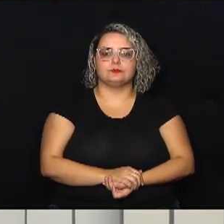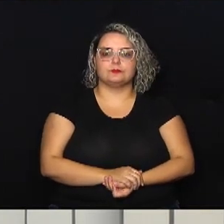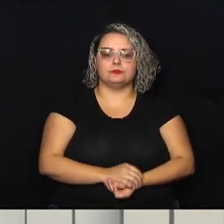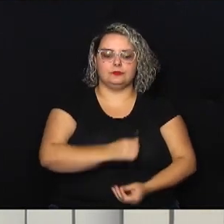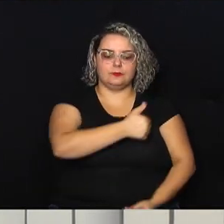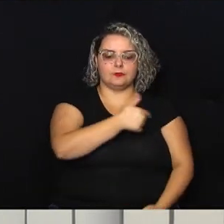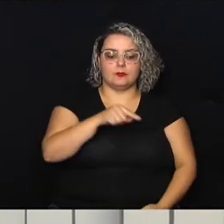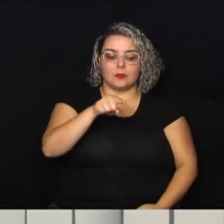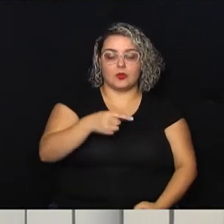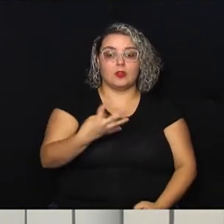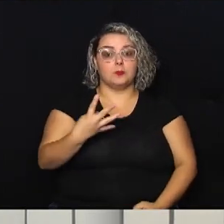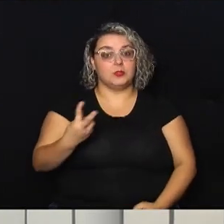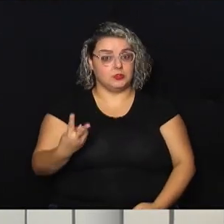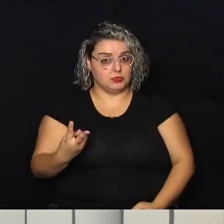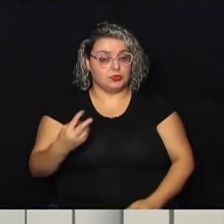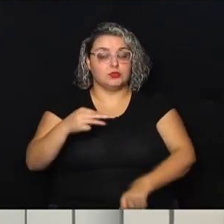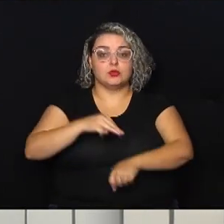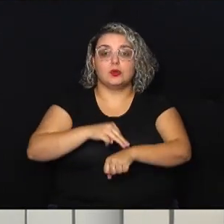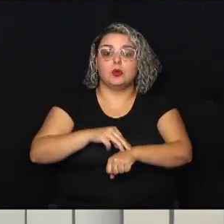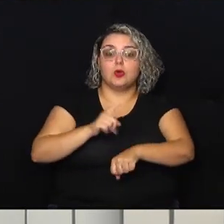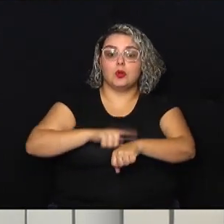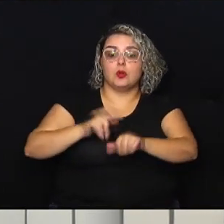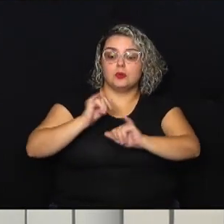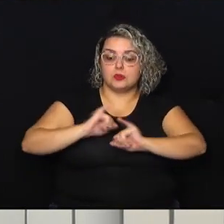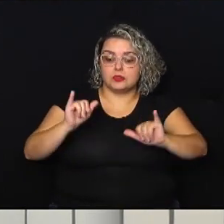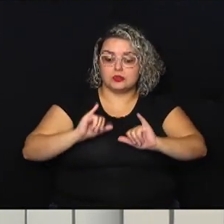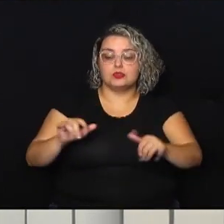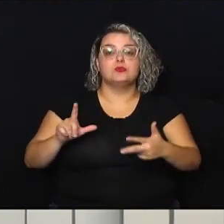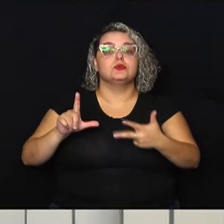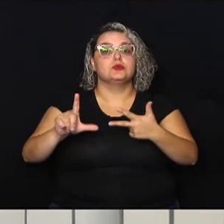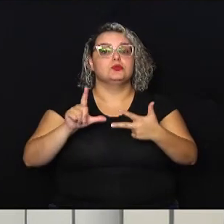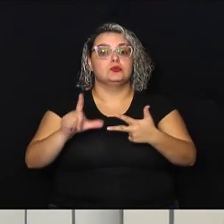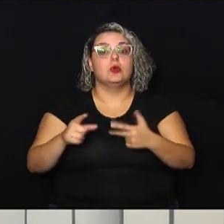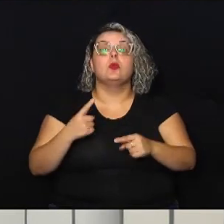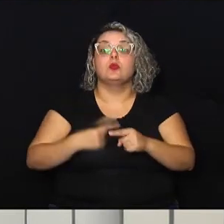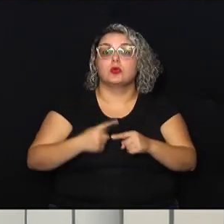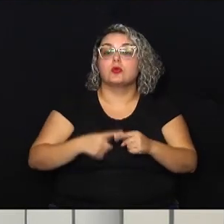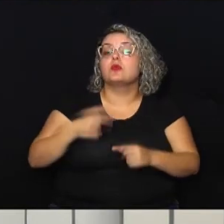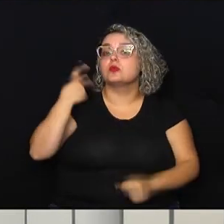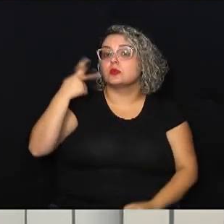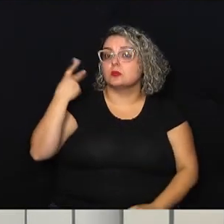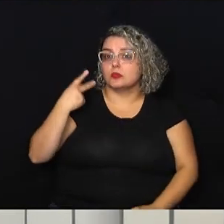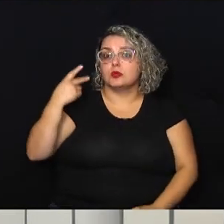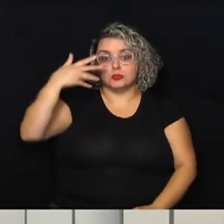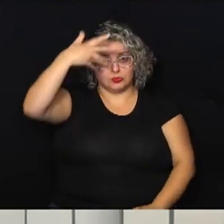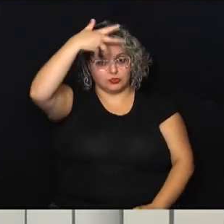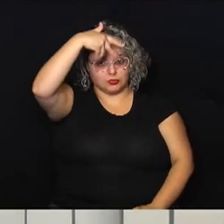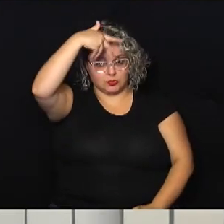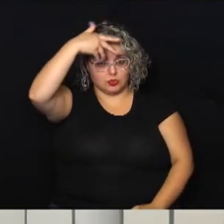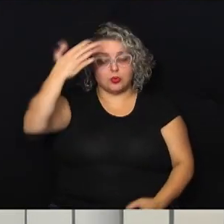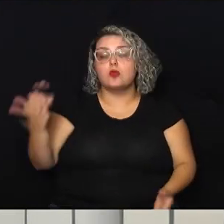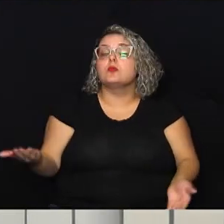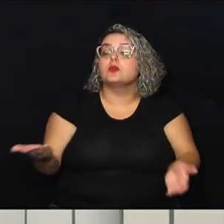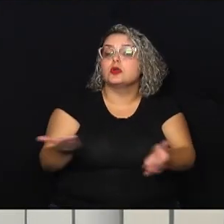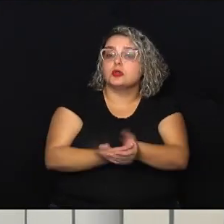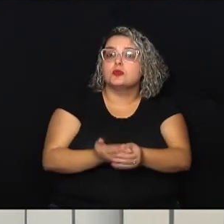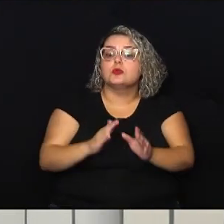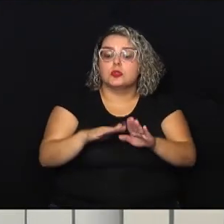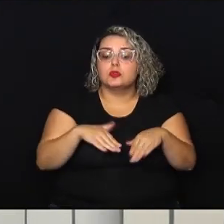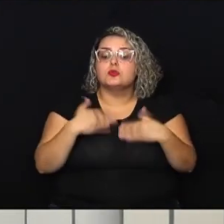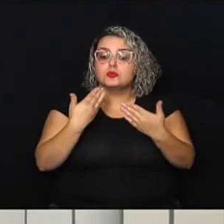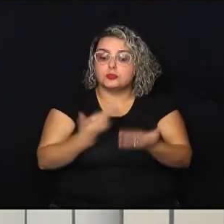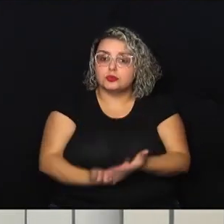Meio-dia mais 42 minutos, hora das notícias do Legislativo, porque o vereador Rodrigo da Farmadique protocolou um